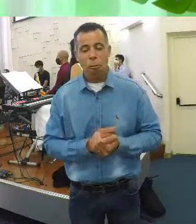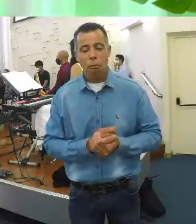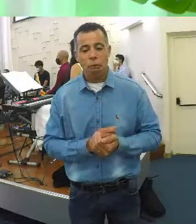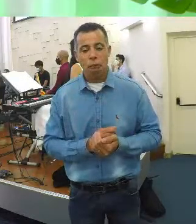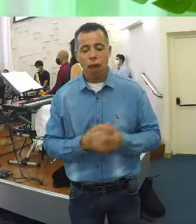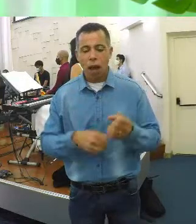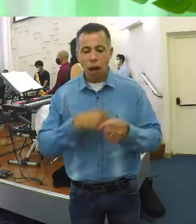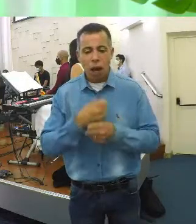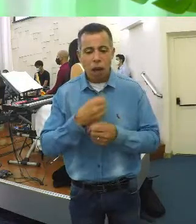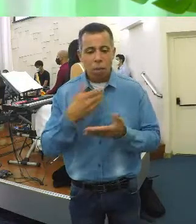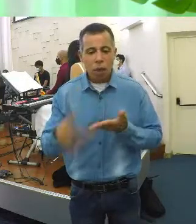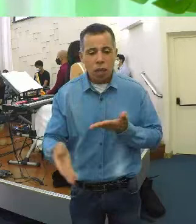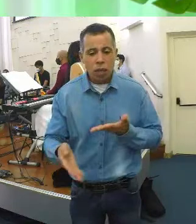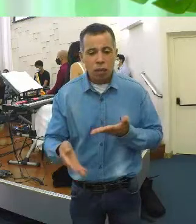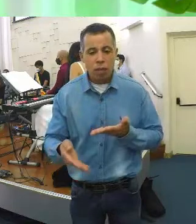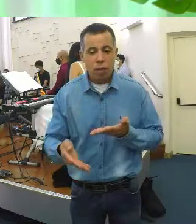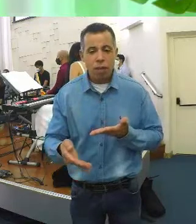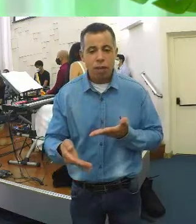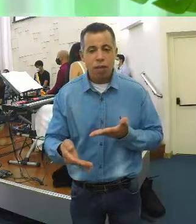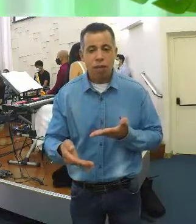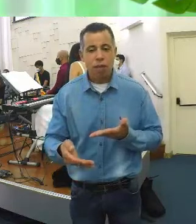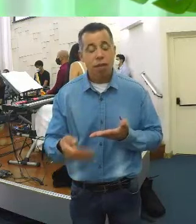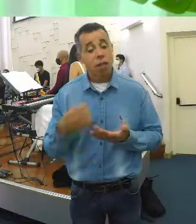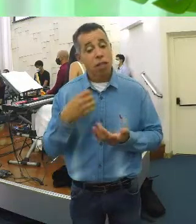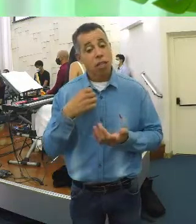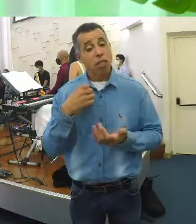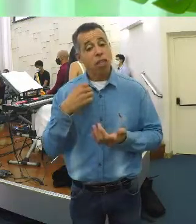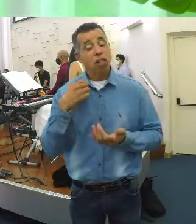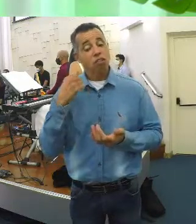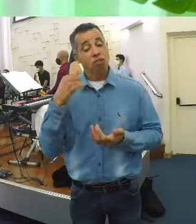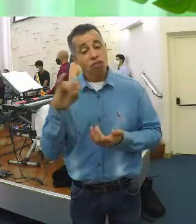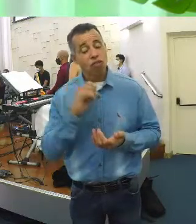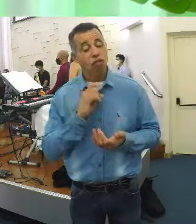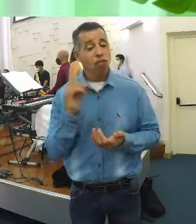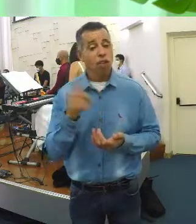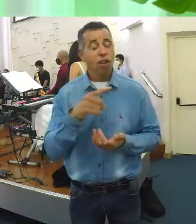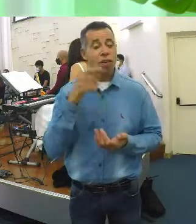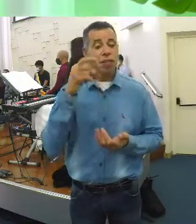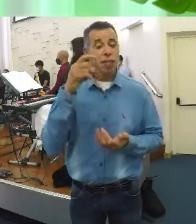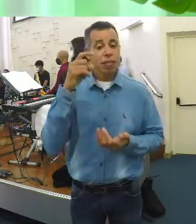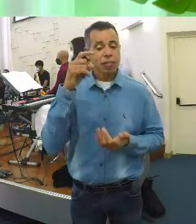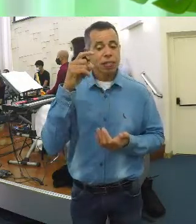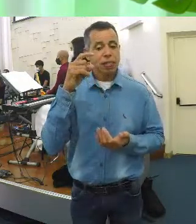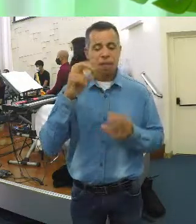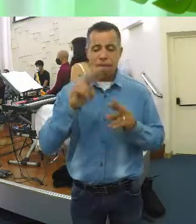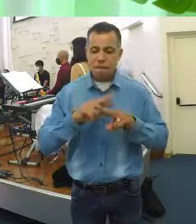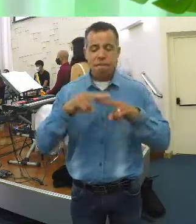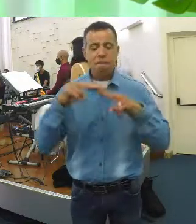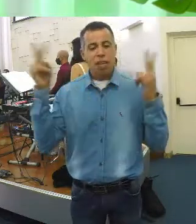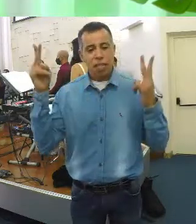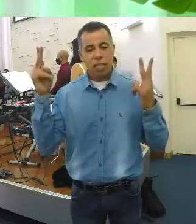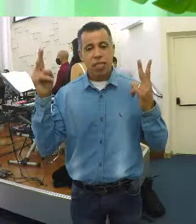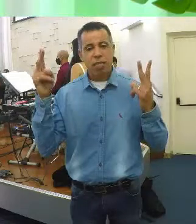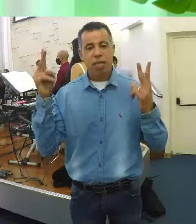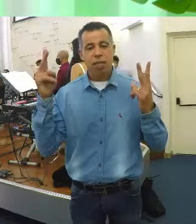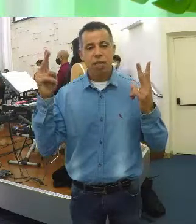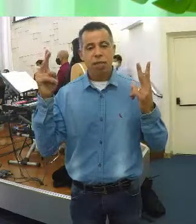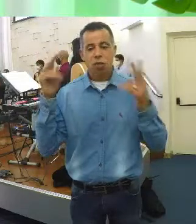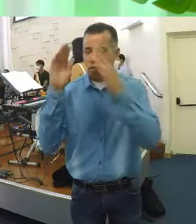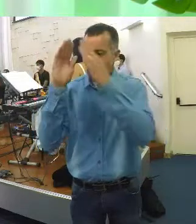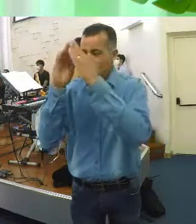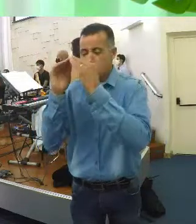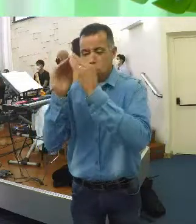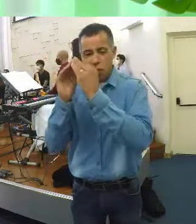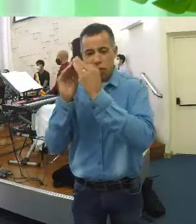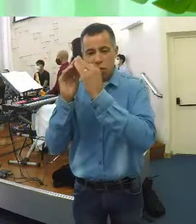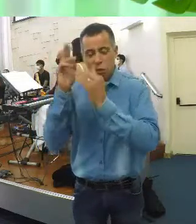perdido? Se nós aprendemos, se nós vencemos, se nós buscamos ao